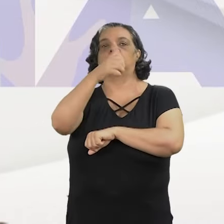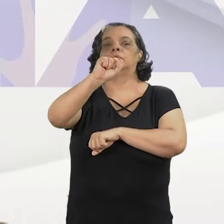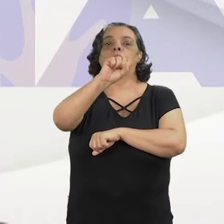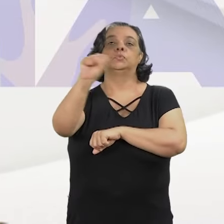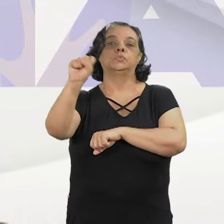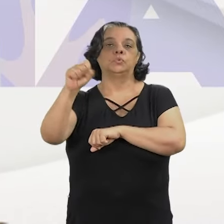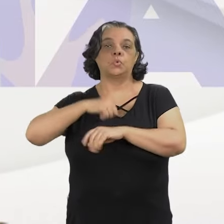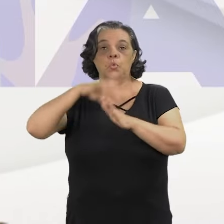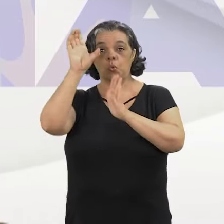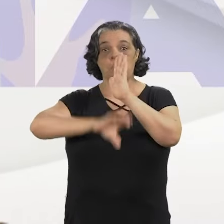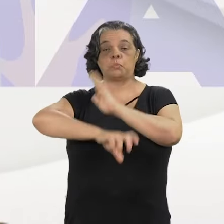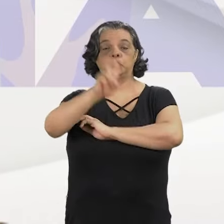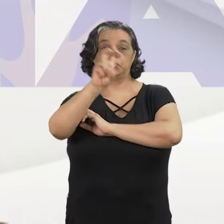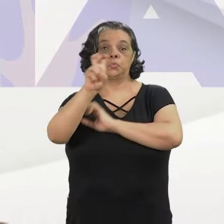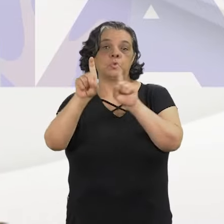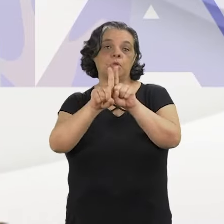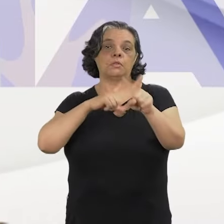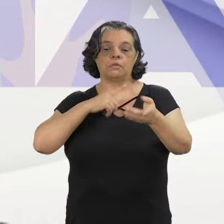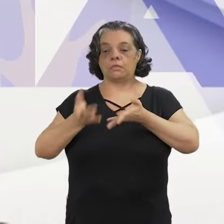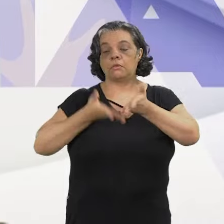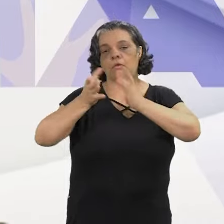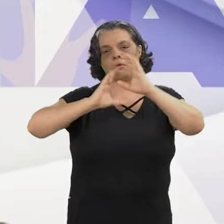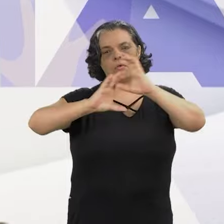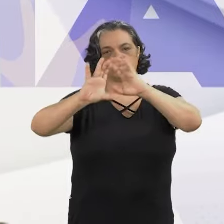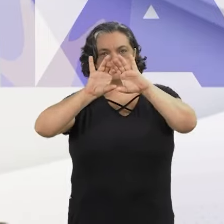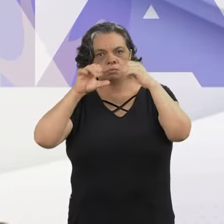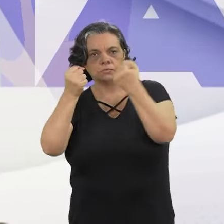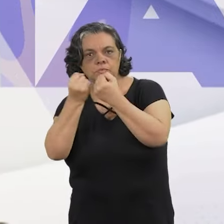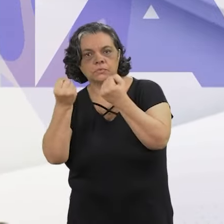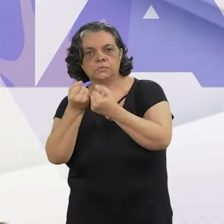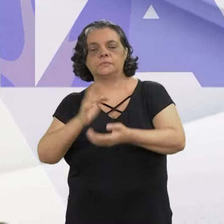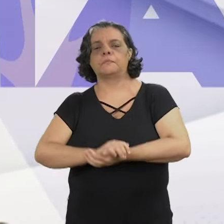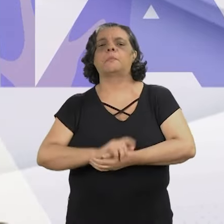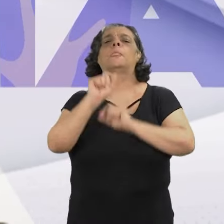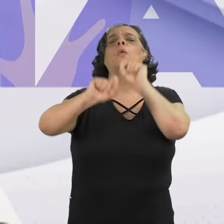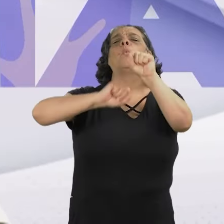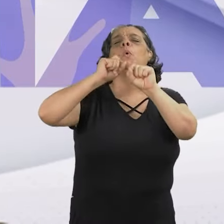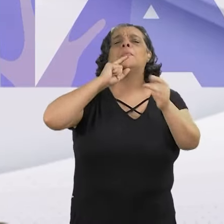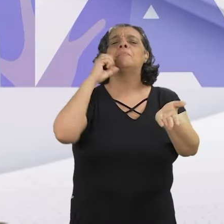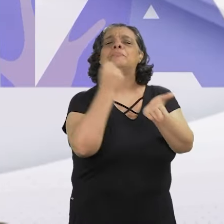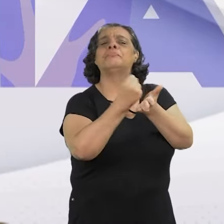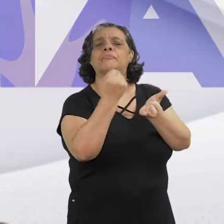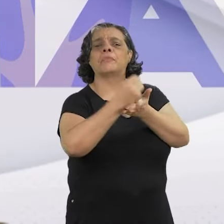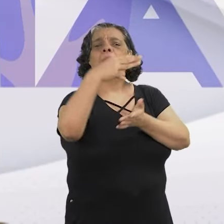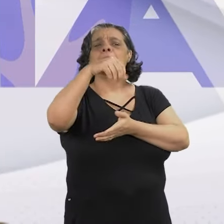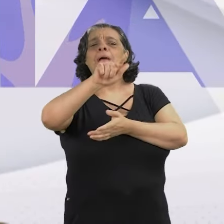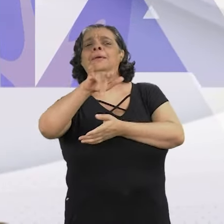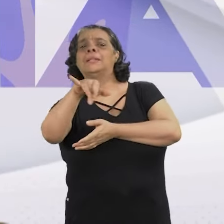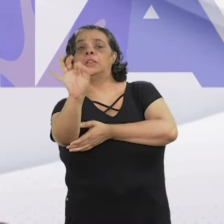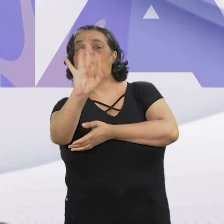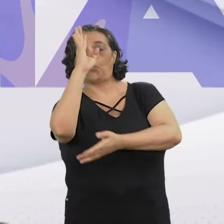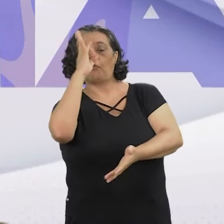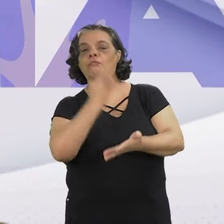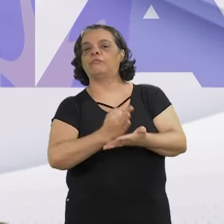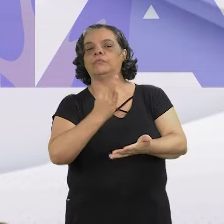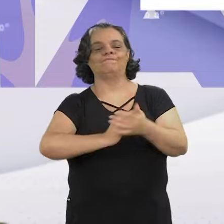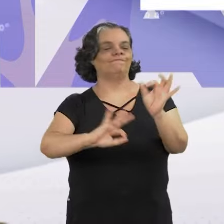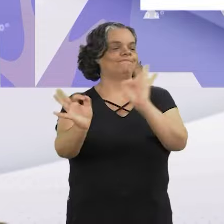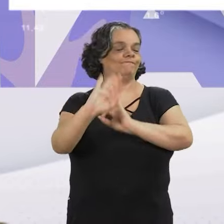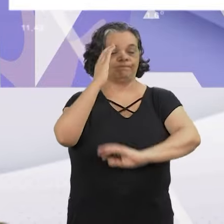de 88 do Capítulo 5 que trata sobre comunicação social mas a Carta Magna não é fielmente